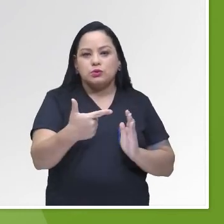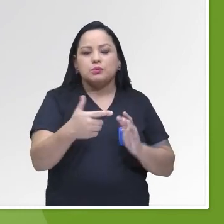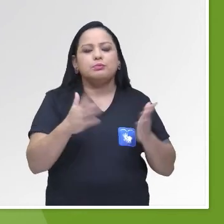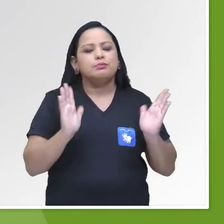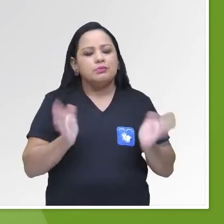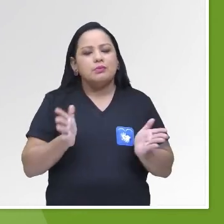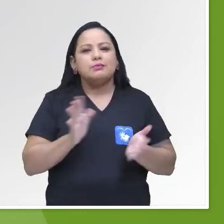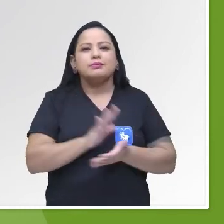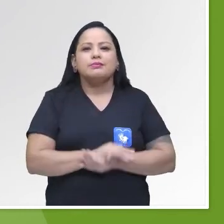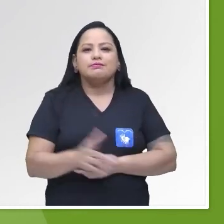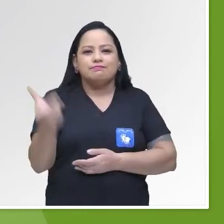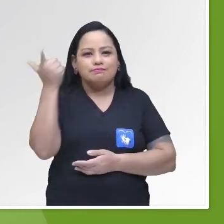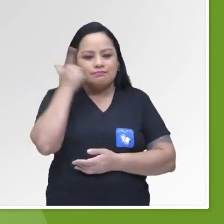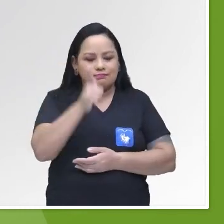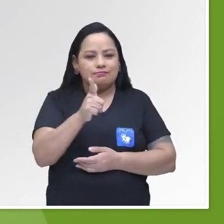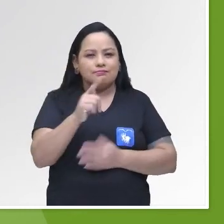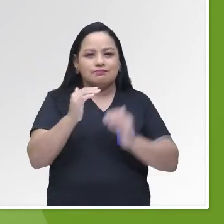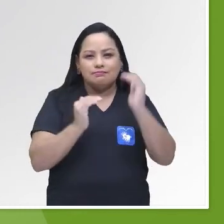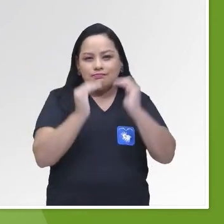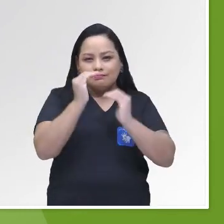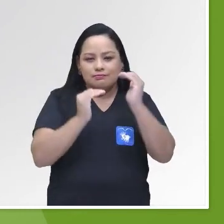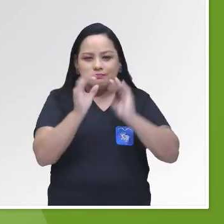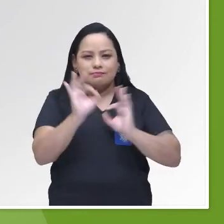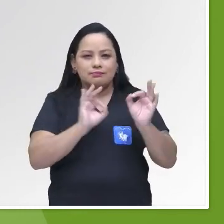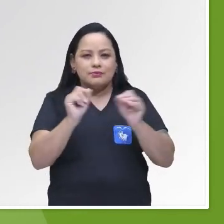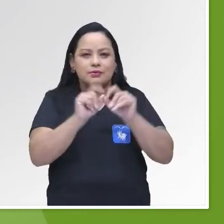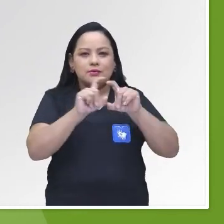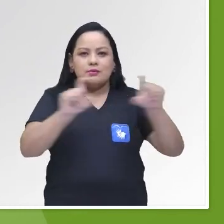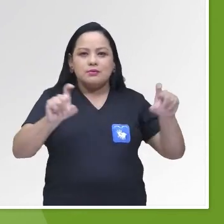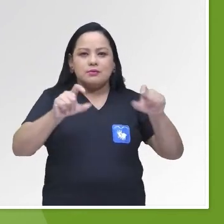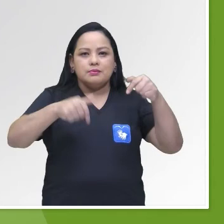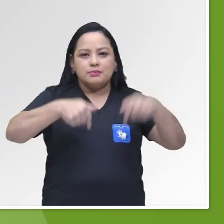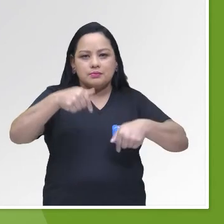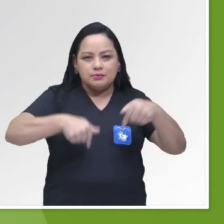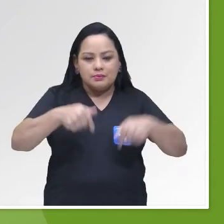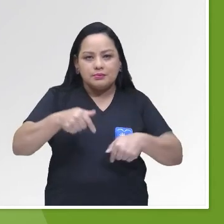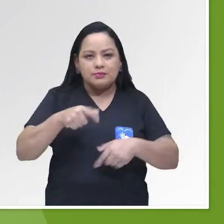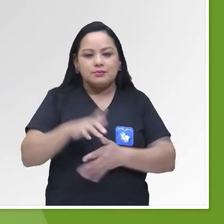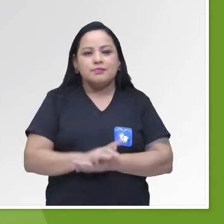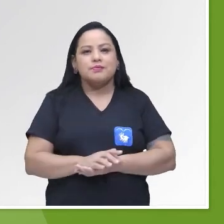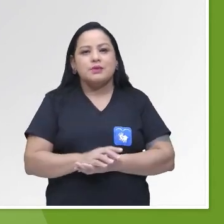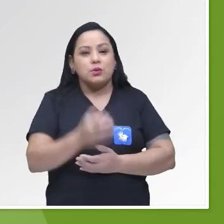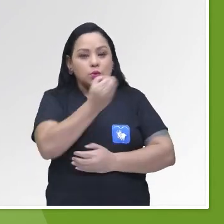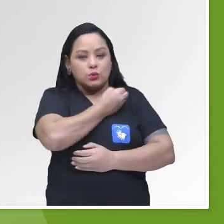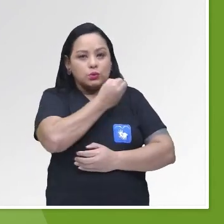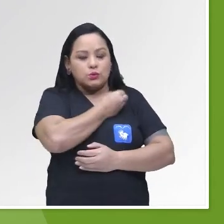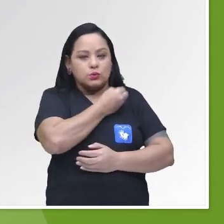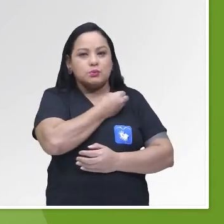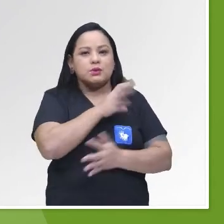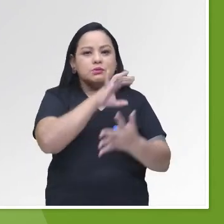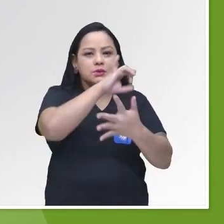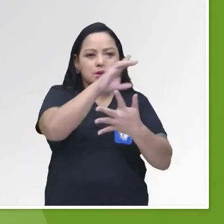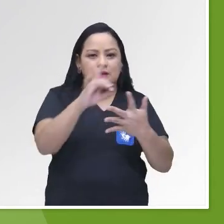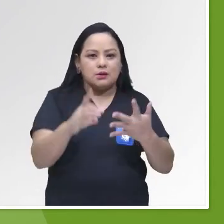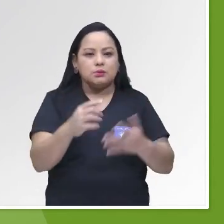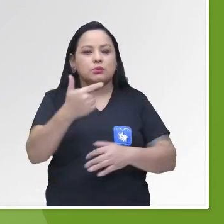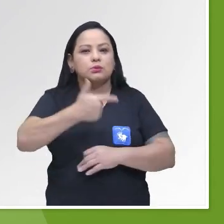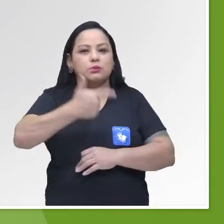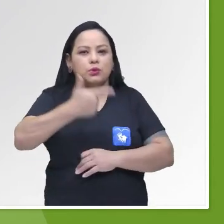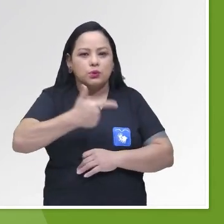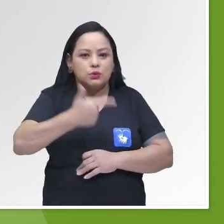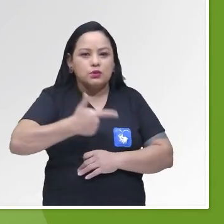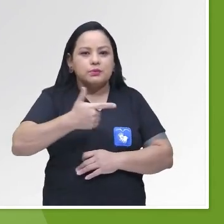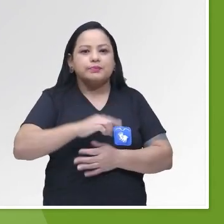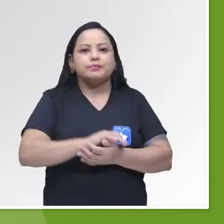Pronto, consegui balancear esta equação química. Os seus coeficientes estequiométricos são